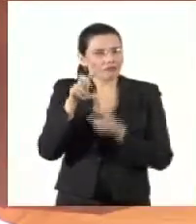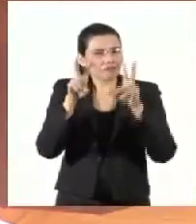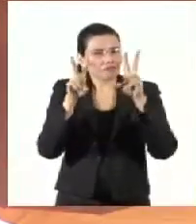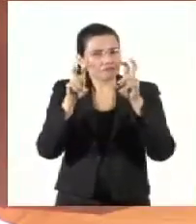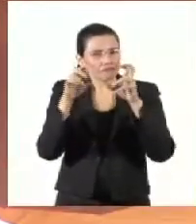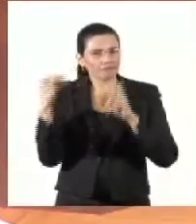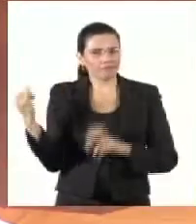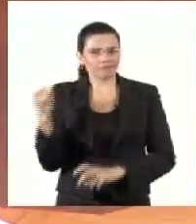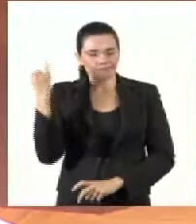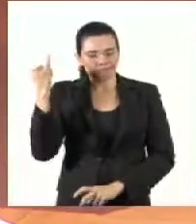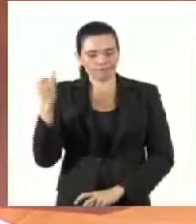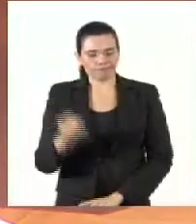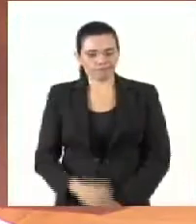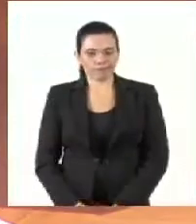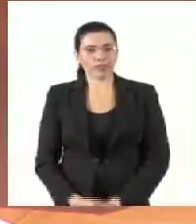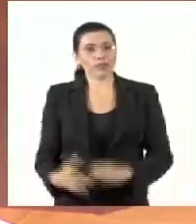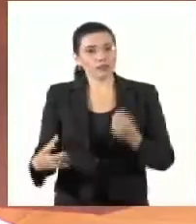repercussão